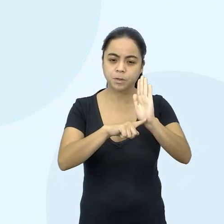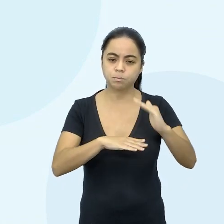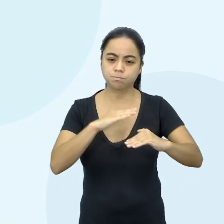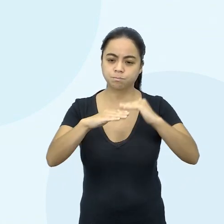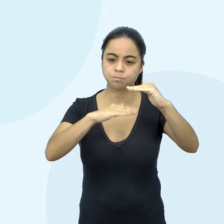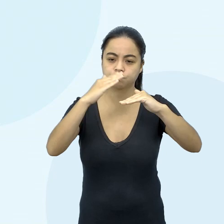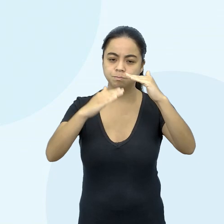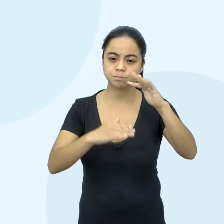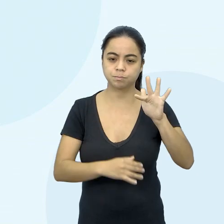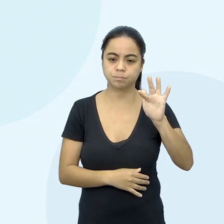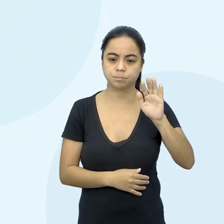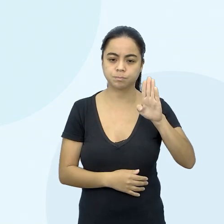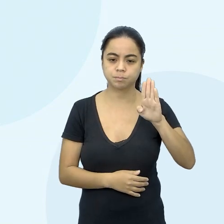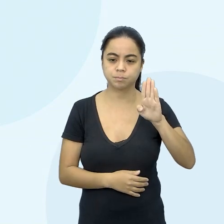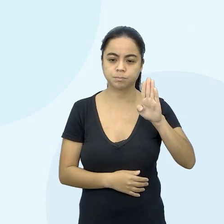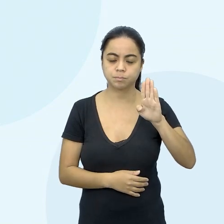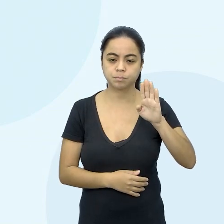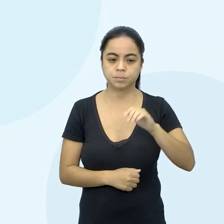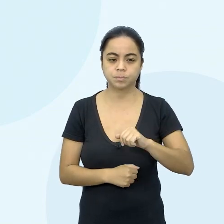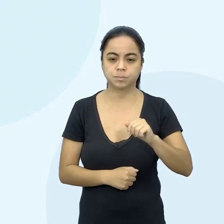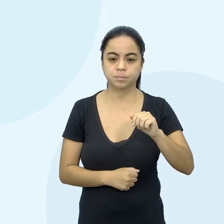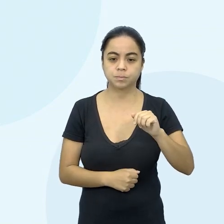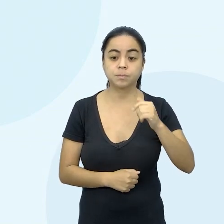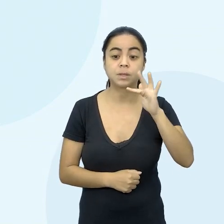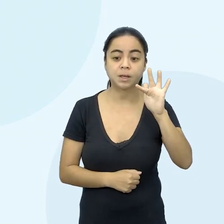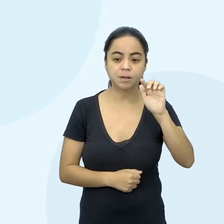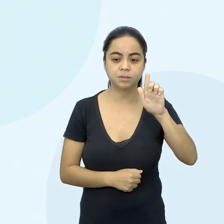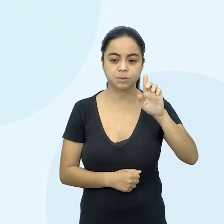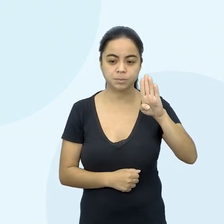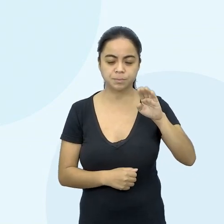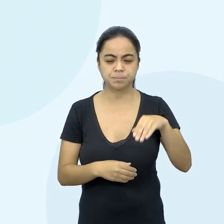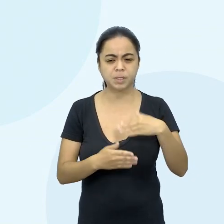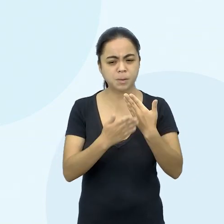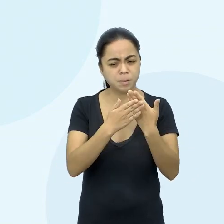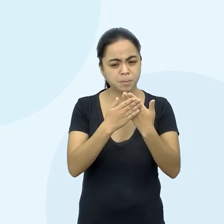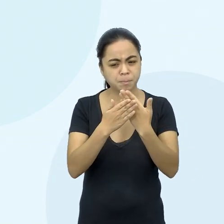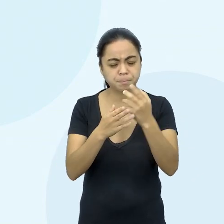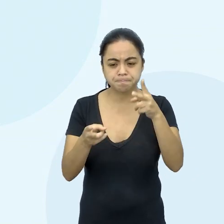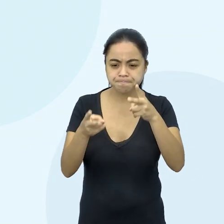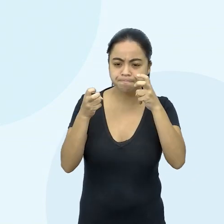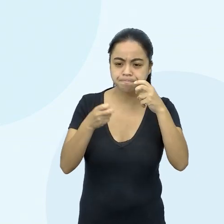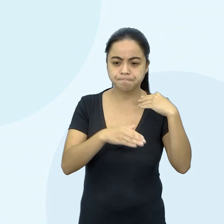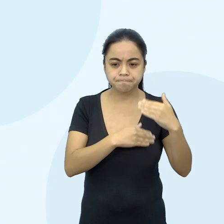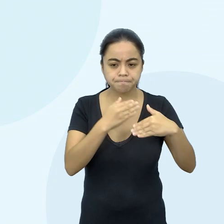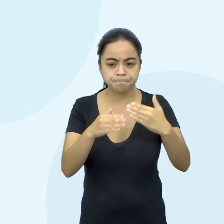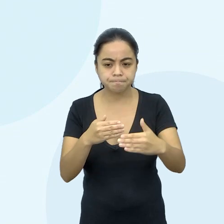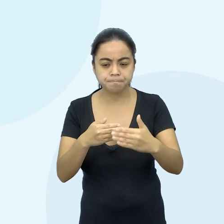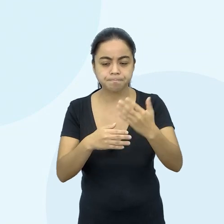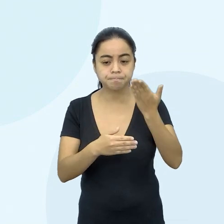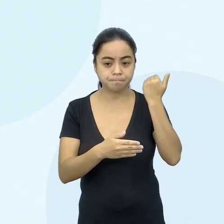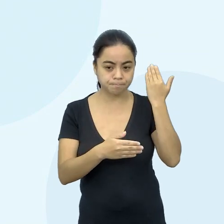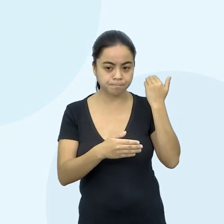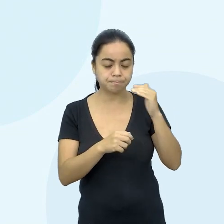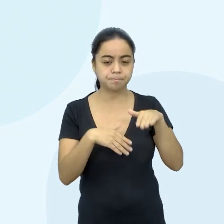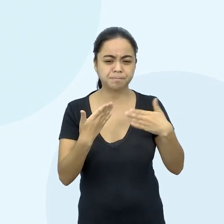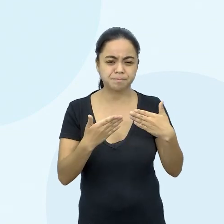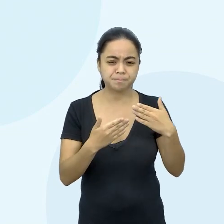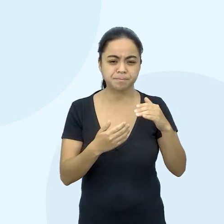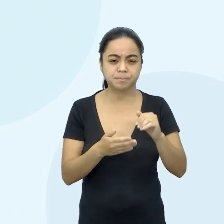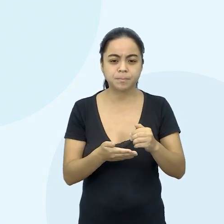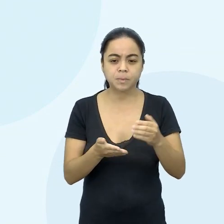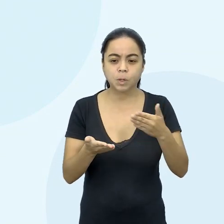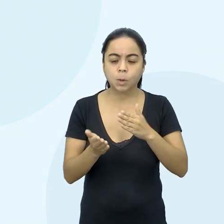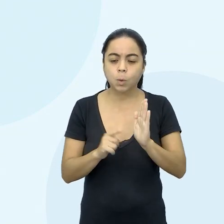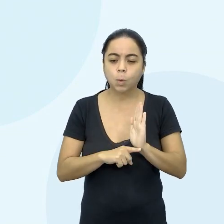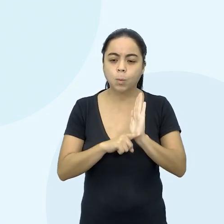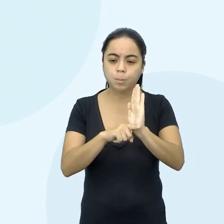desenvolvimento das habilidades da formação geral básica. Deu para perceber isso no estudo que vocês fizeram do desdobramento passado? Que o itinerário ele vem para